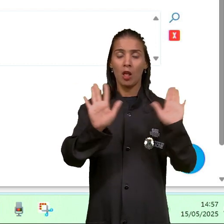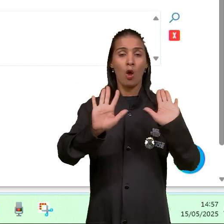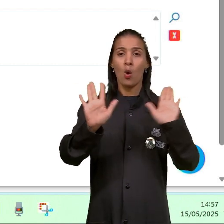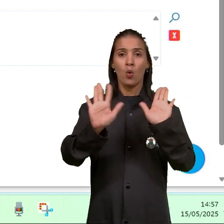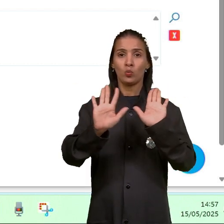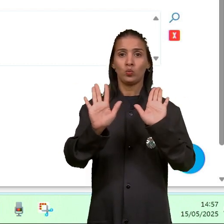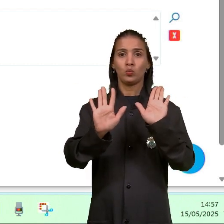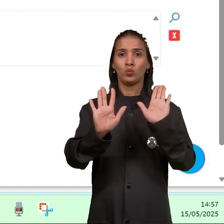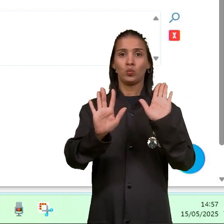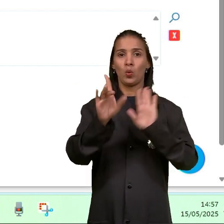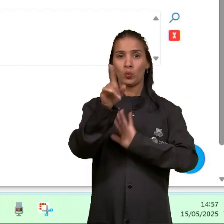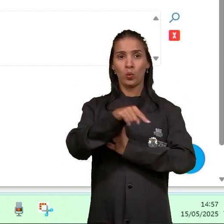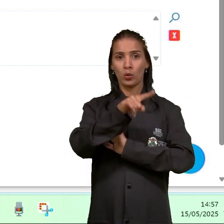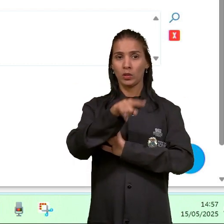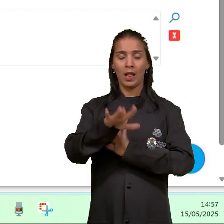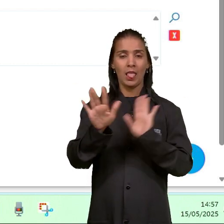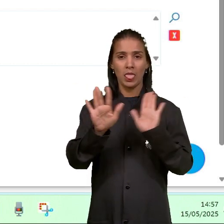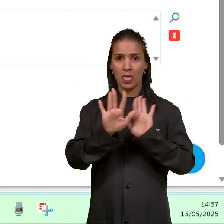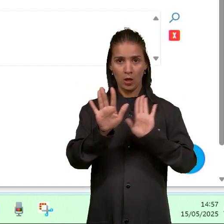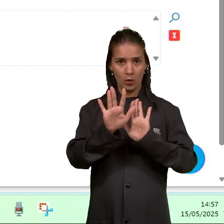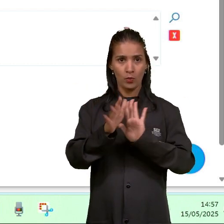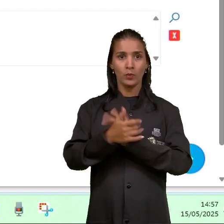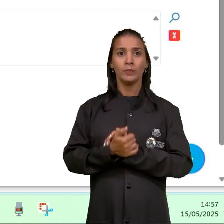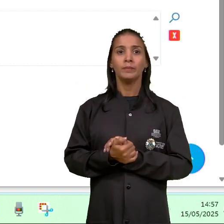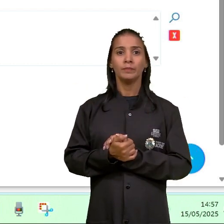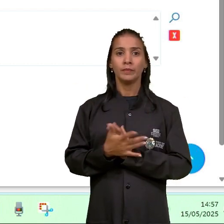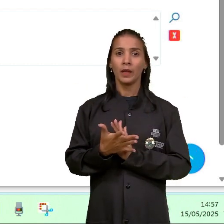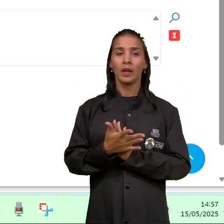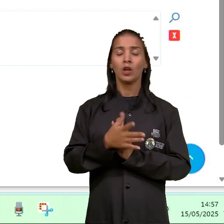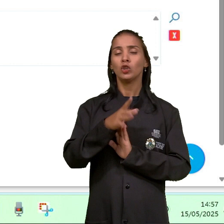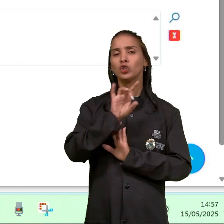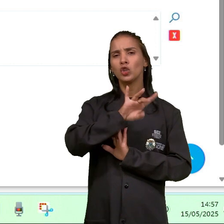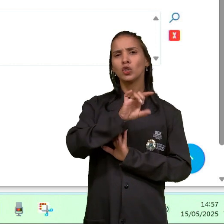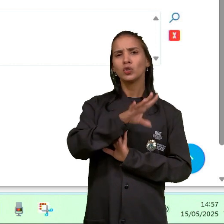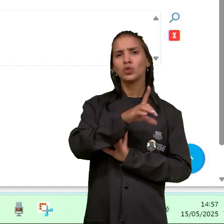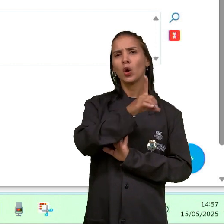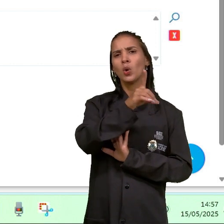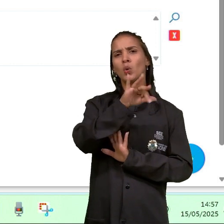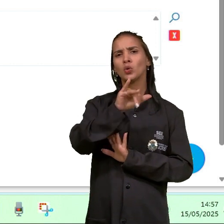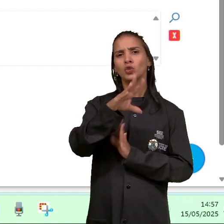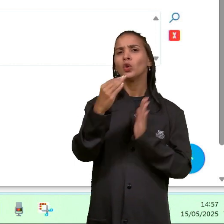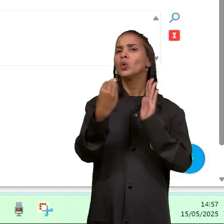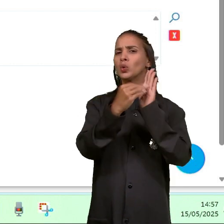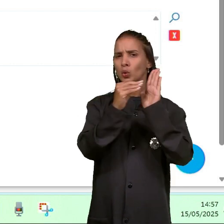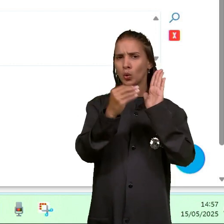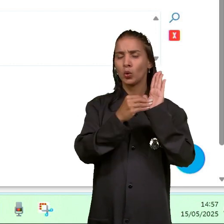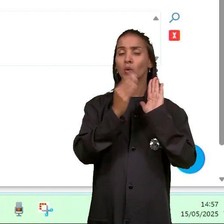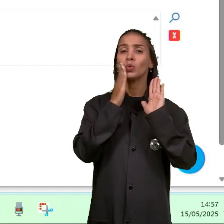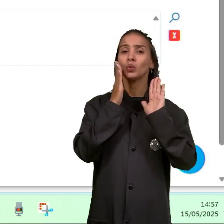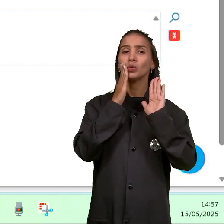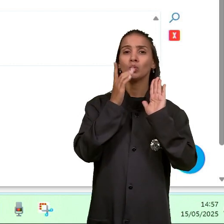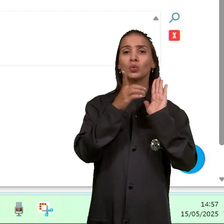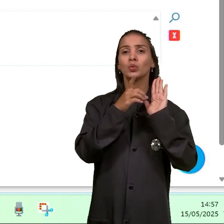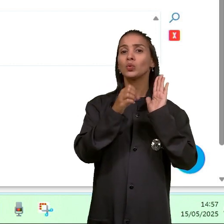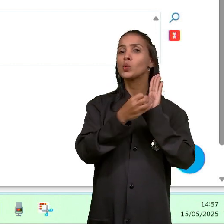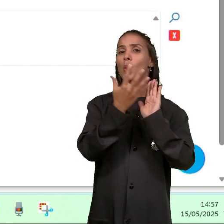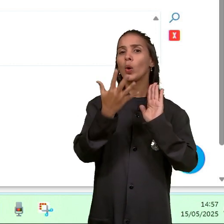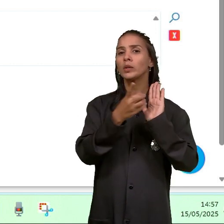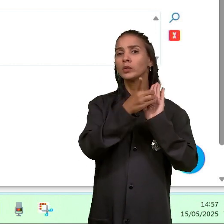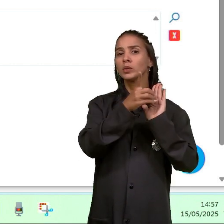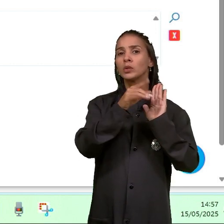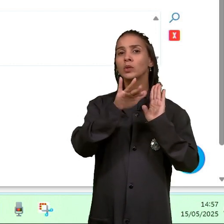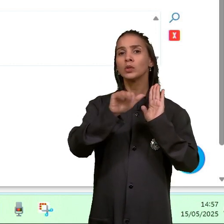E vou colocar aqui 3 dias e vou colocar a minha senha e vou liberar. Quando eu faço isso, tá? Eu estou clicando